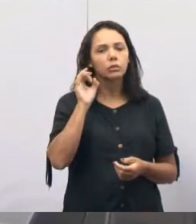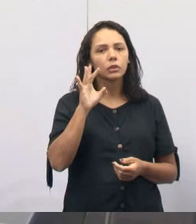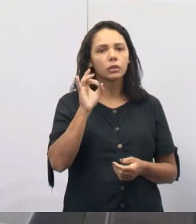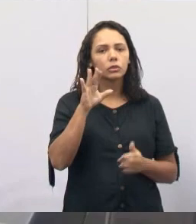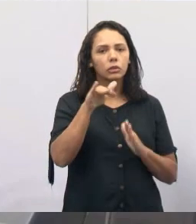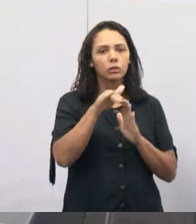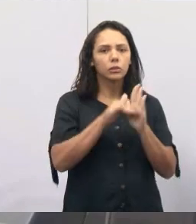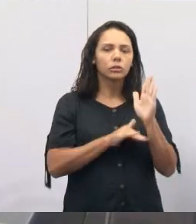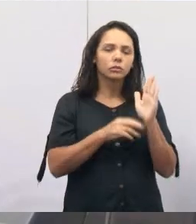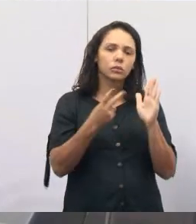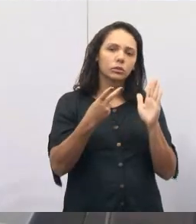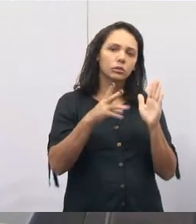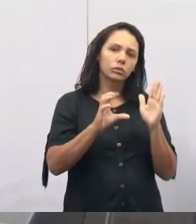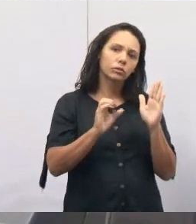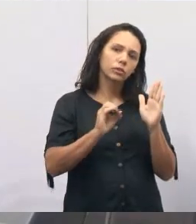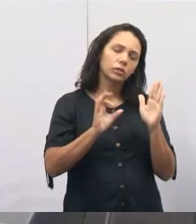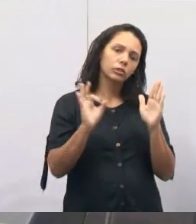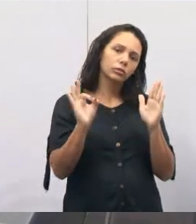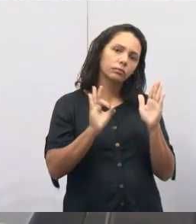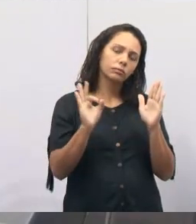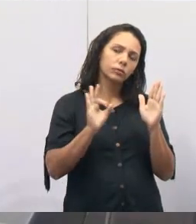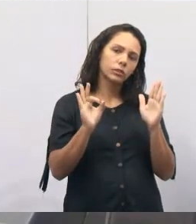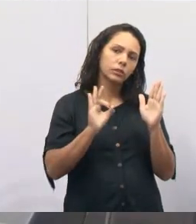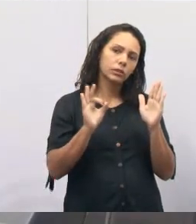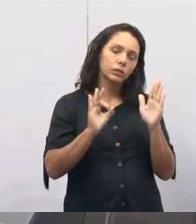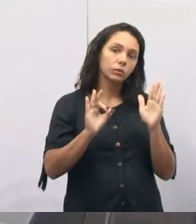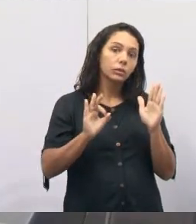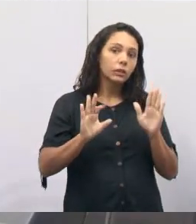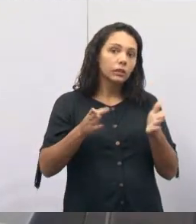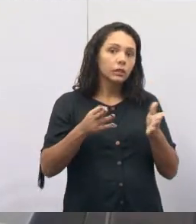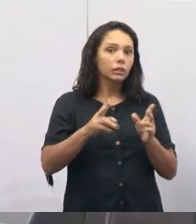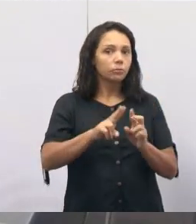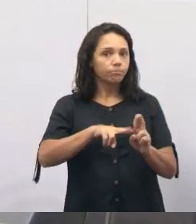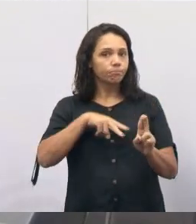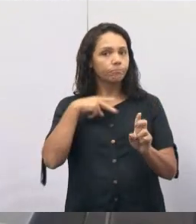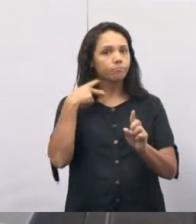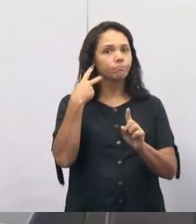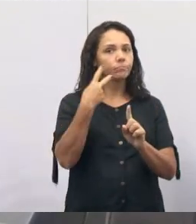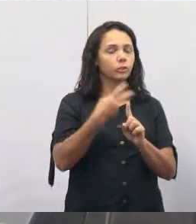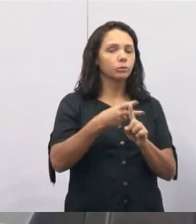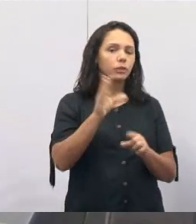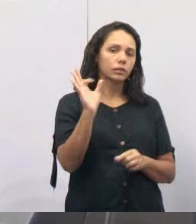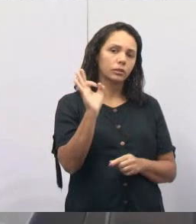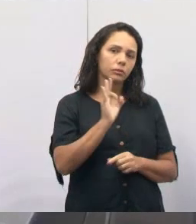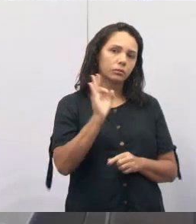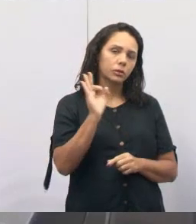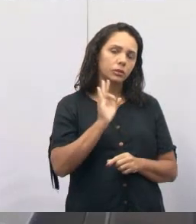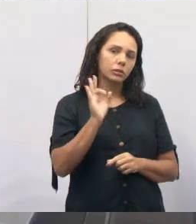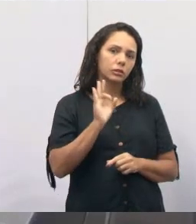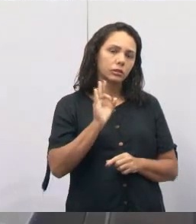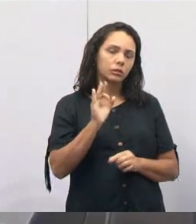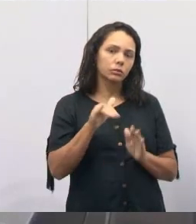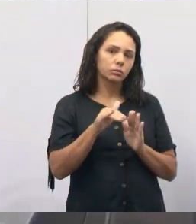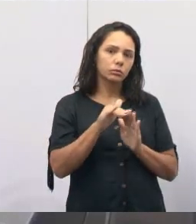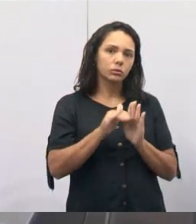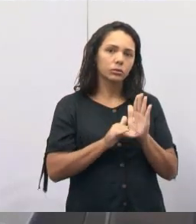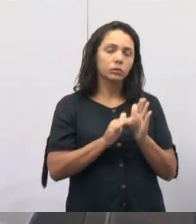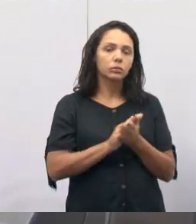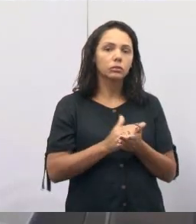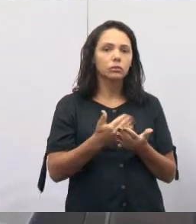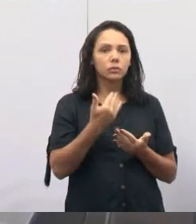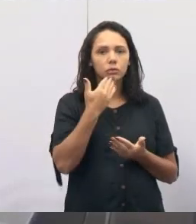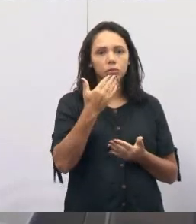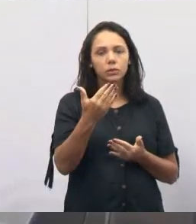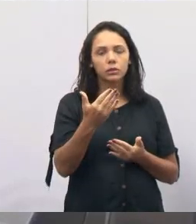um desconto de 20%. Então, dobra esse percentual de desconto. Então, estou fazendo o pedido